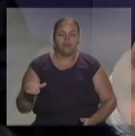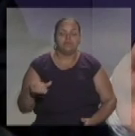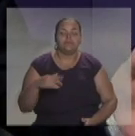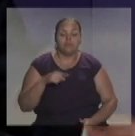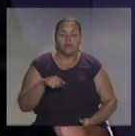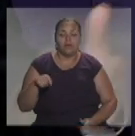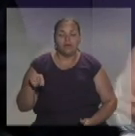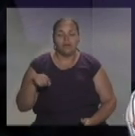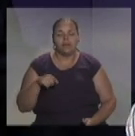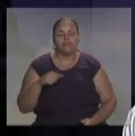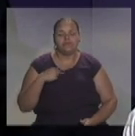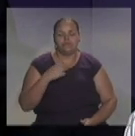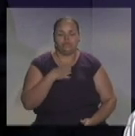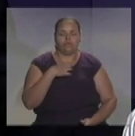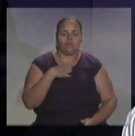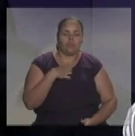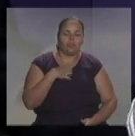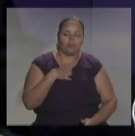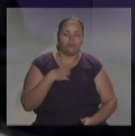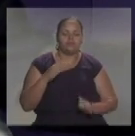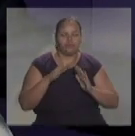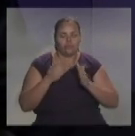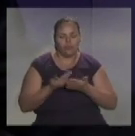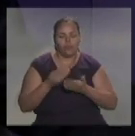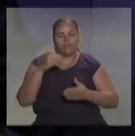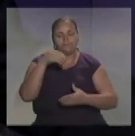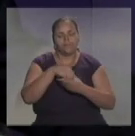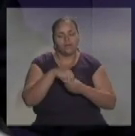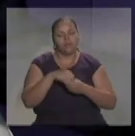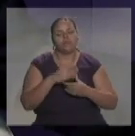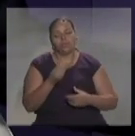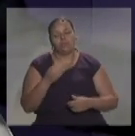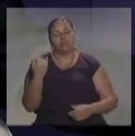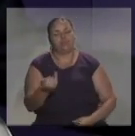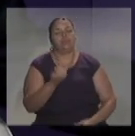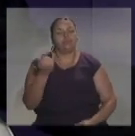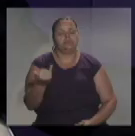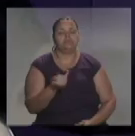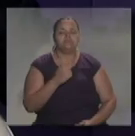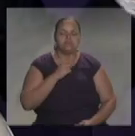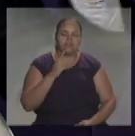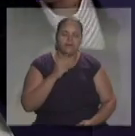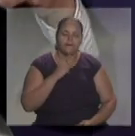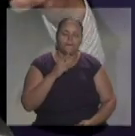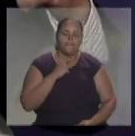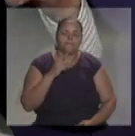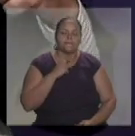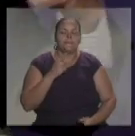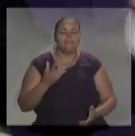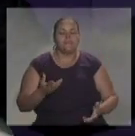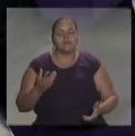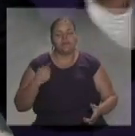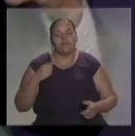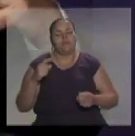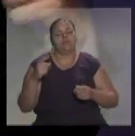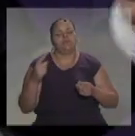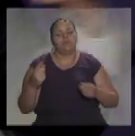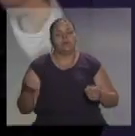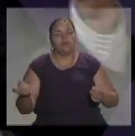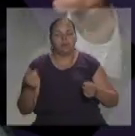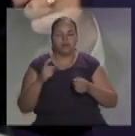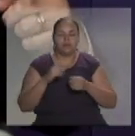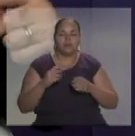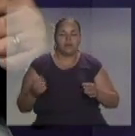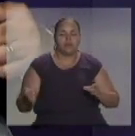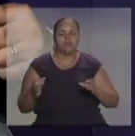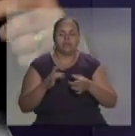por apresentar esses sintomas na escola, é muito importante que a gente tenha interligue, faça uma ligação